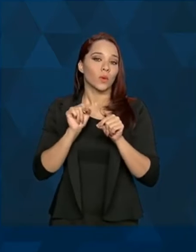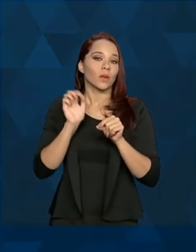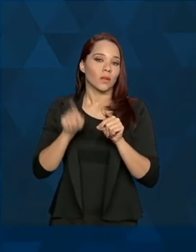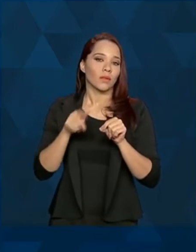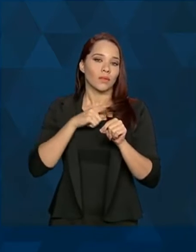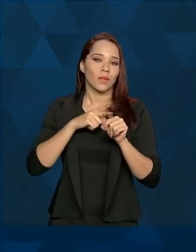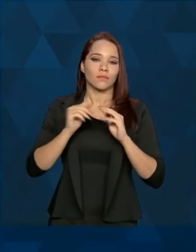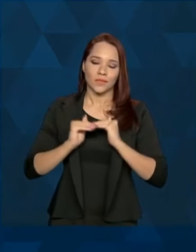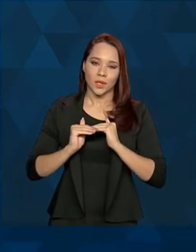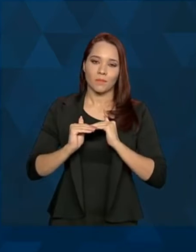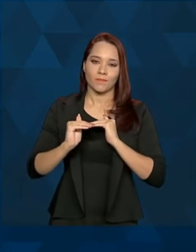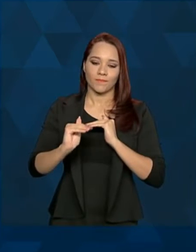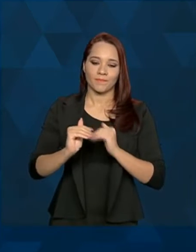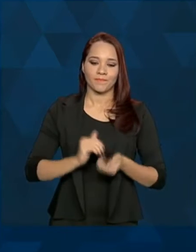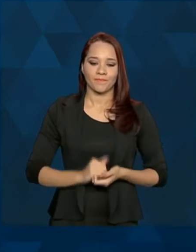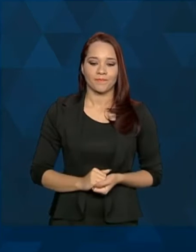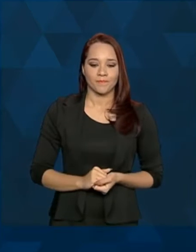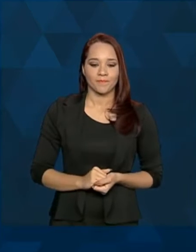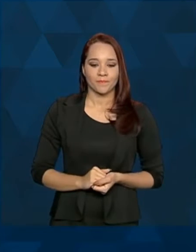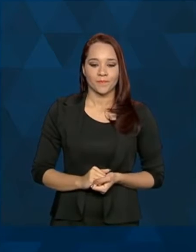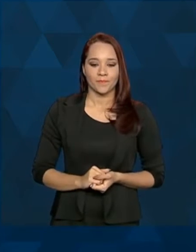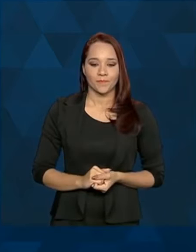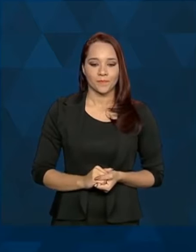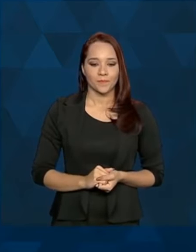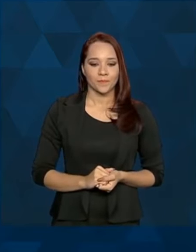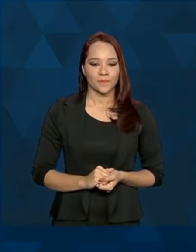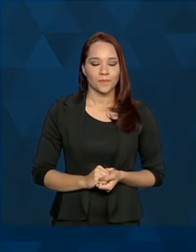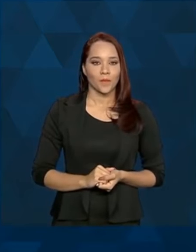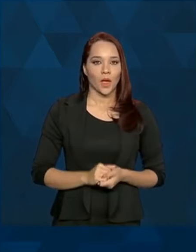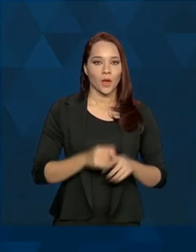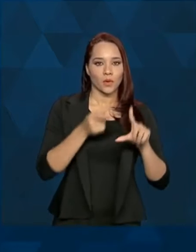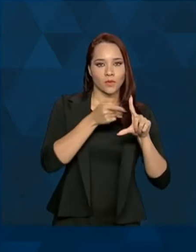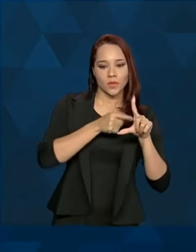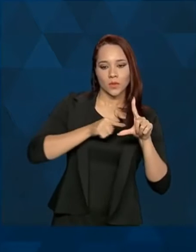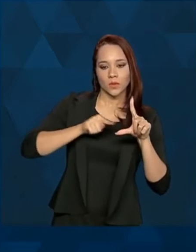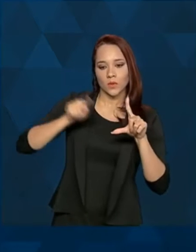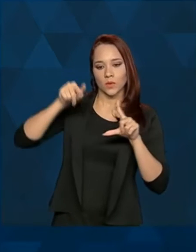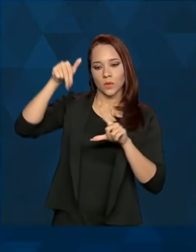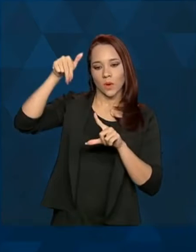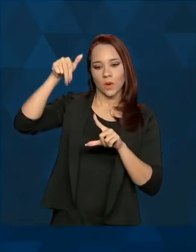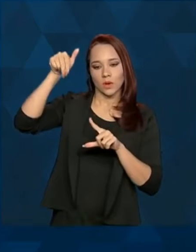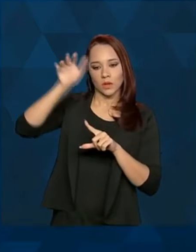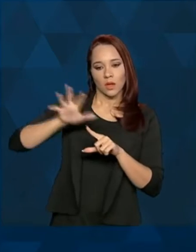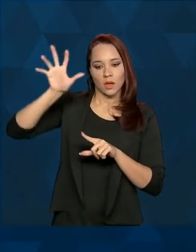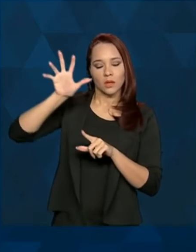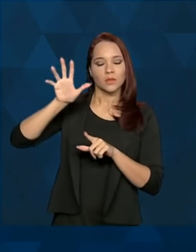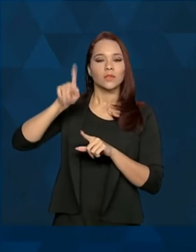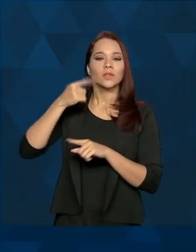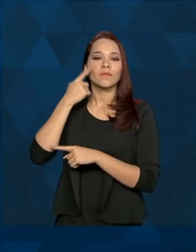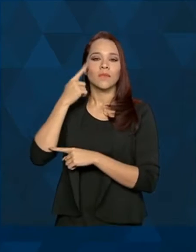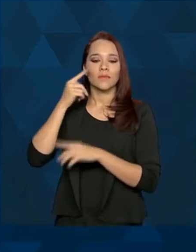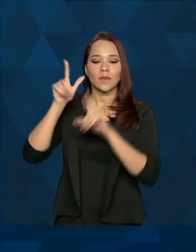uma estabilidade. Quando a gente olha, por exemplo, na curva isolada do Nordeste como um todo, mas quando você verifica